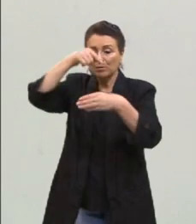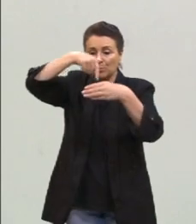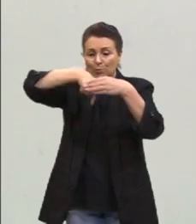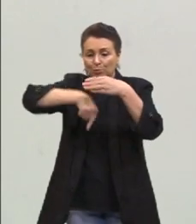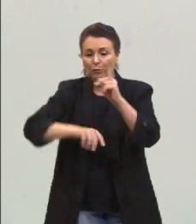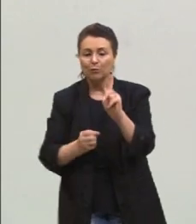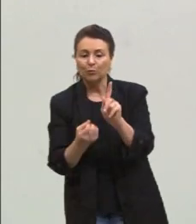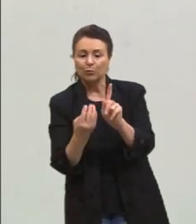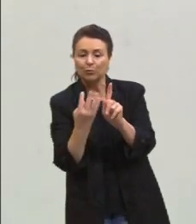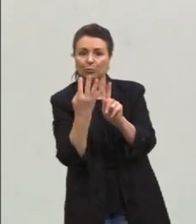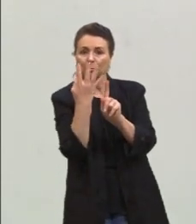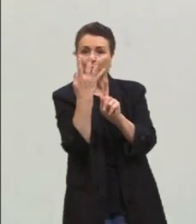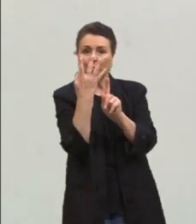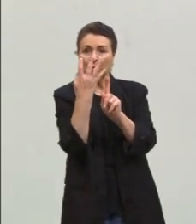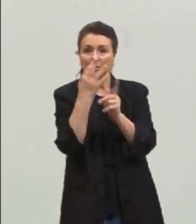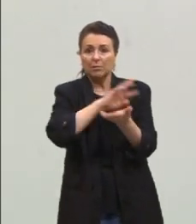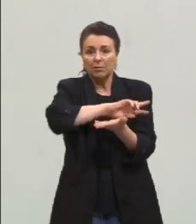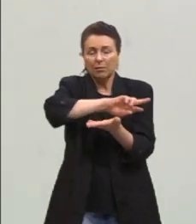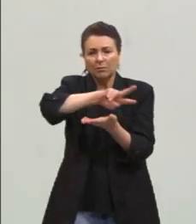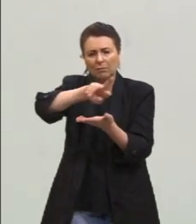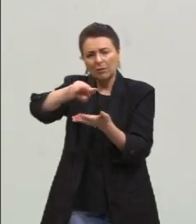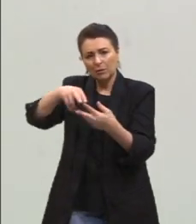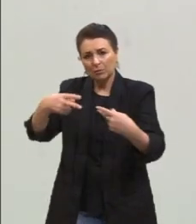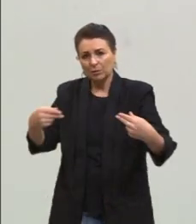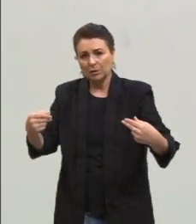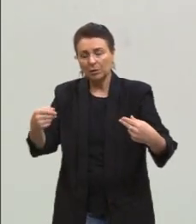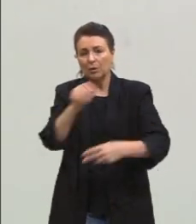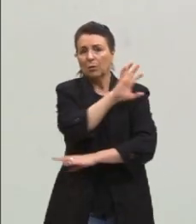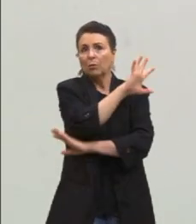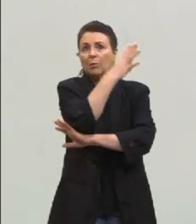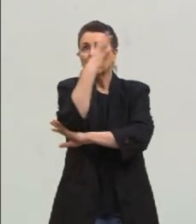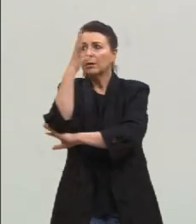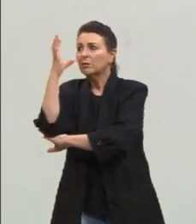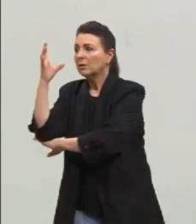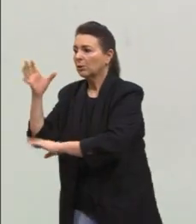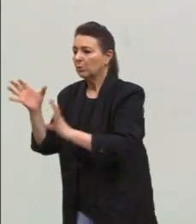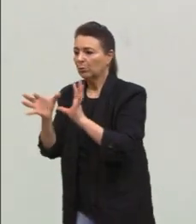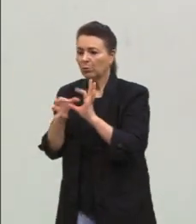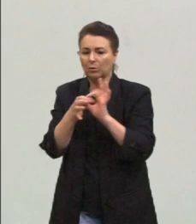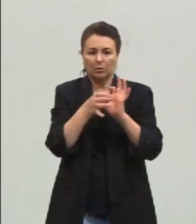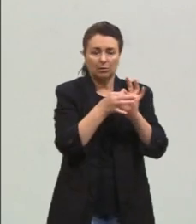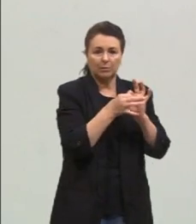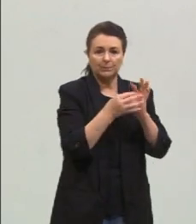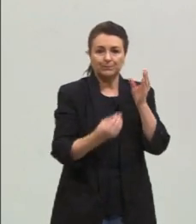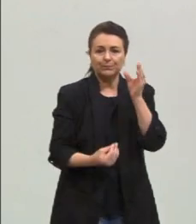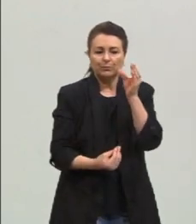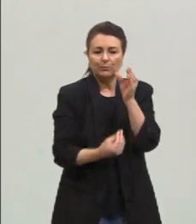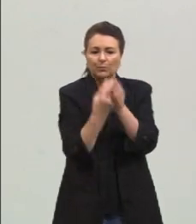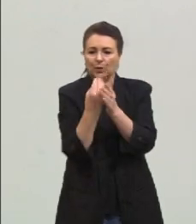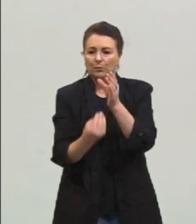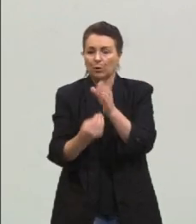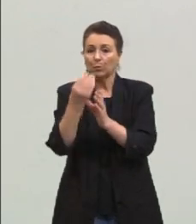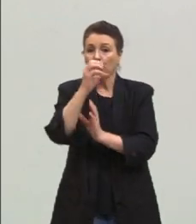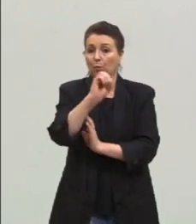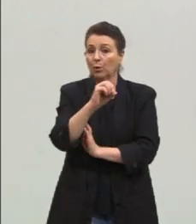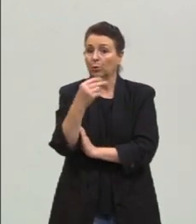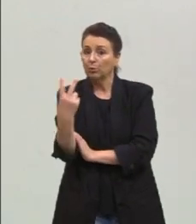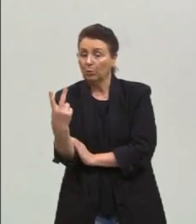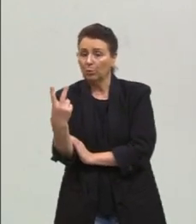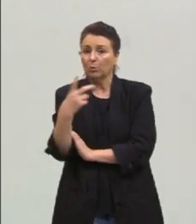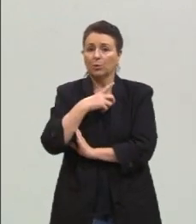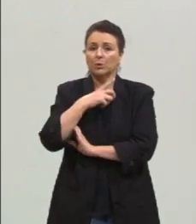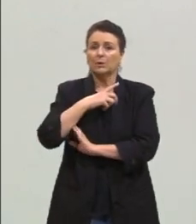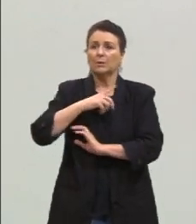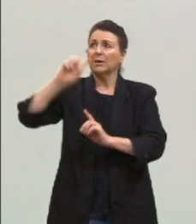tem várias o meio ambiente era todo conectado Então essa questão da produção do oxigênio da fotossíntese